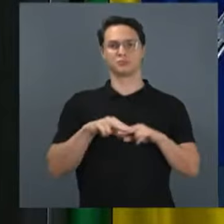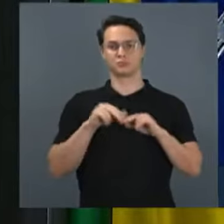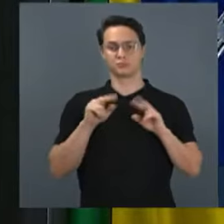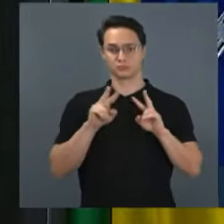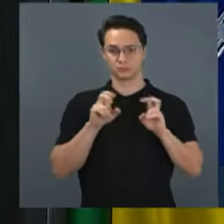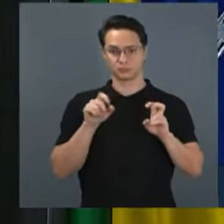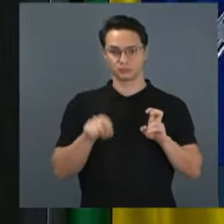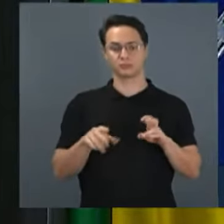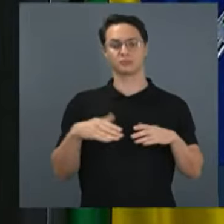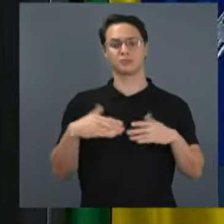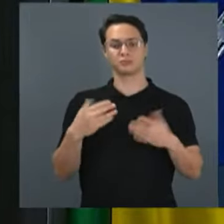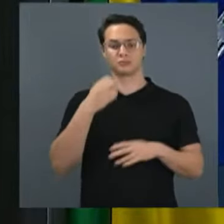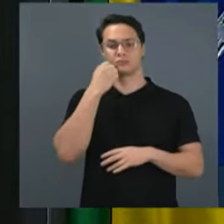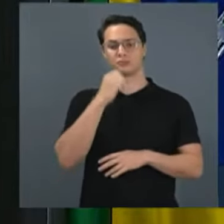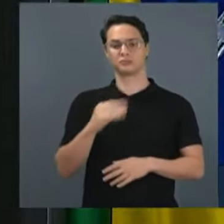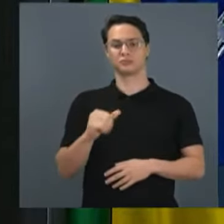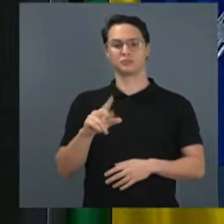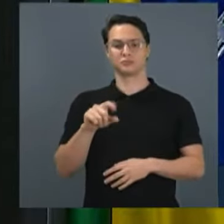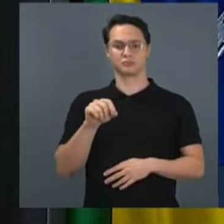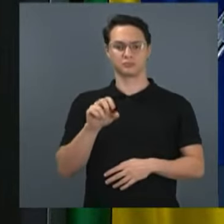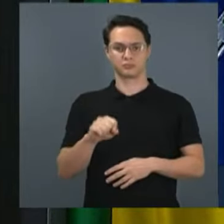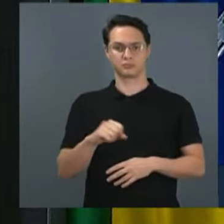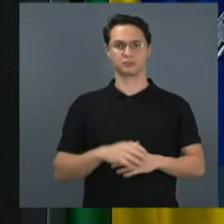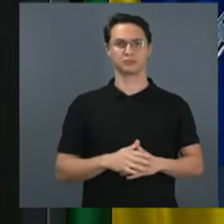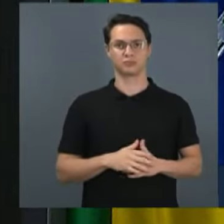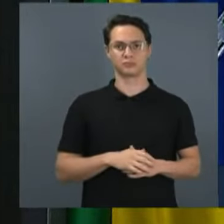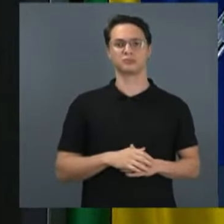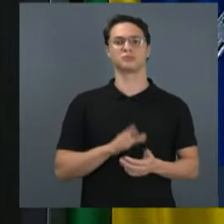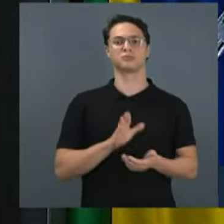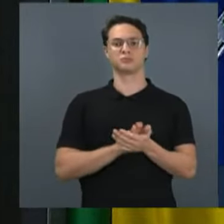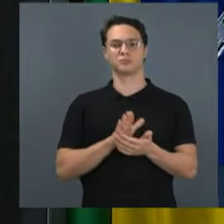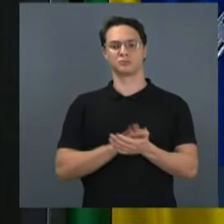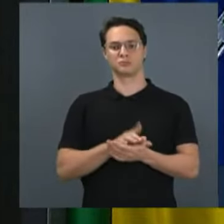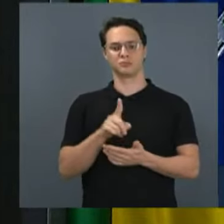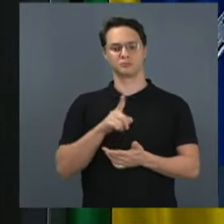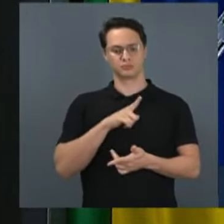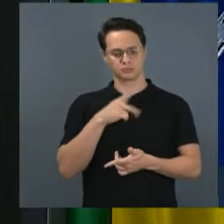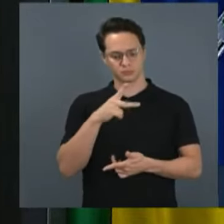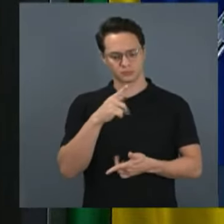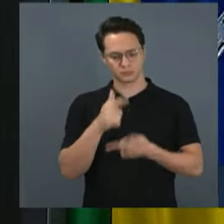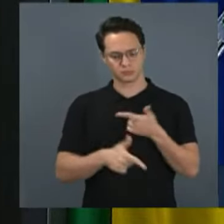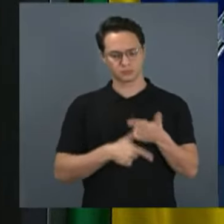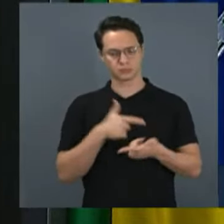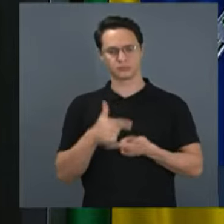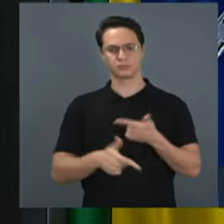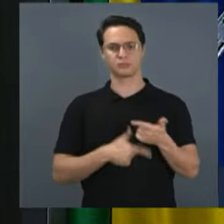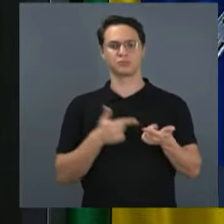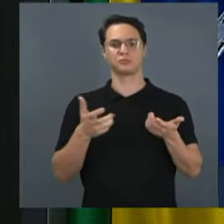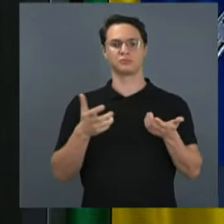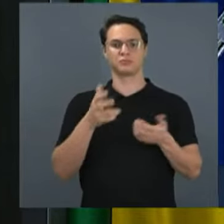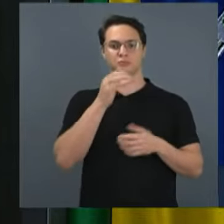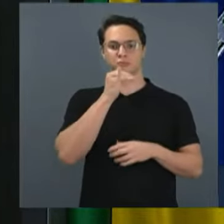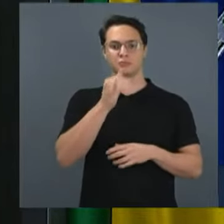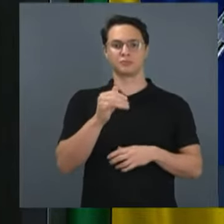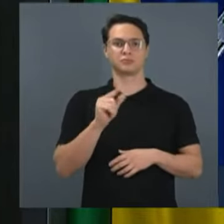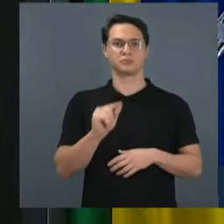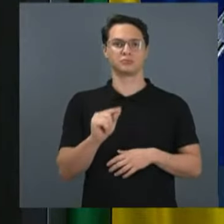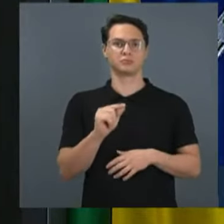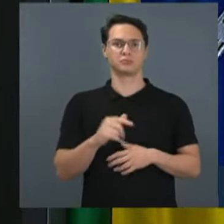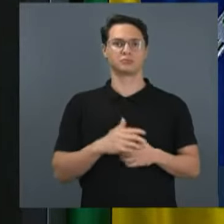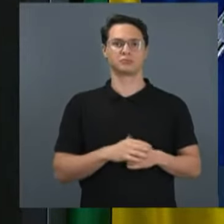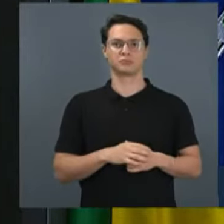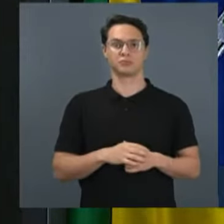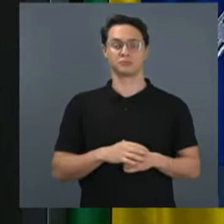Então, senador Carlos Portinho, parabéns pelo seu trabalho. Quero dizer